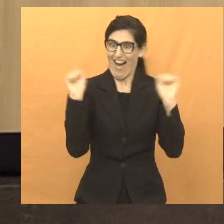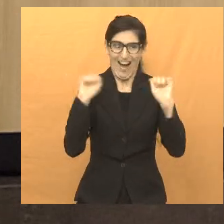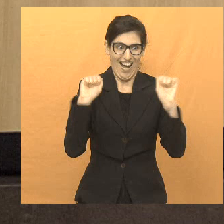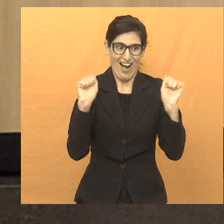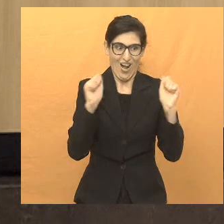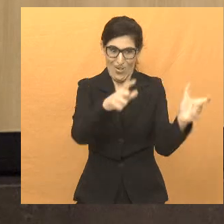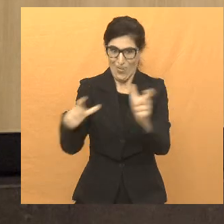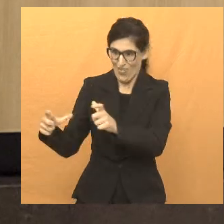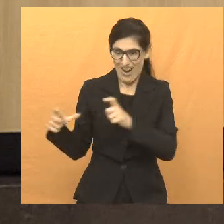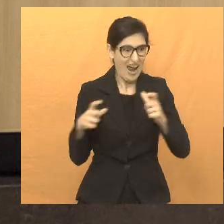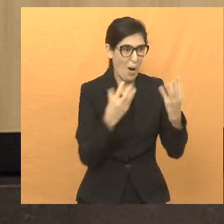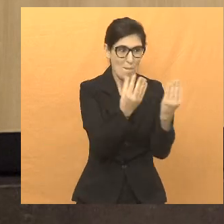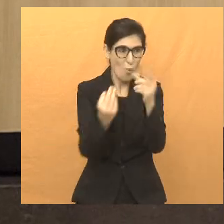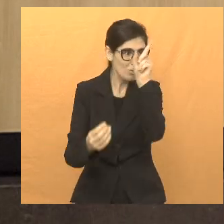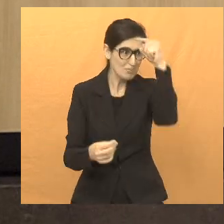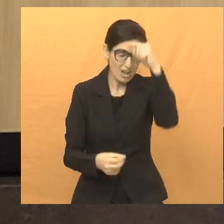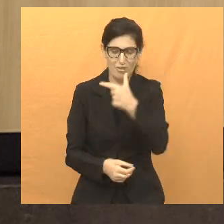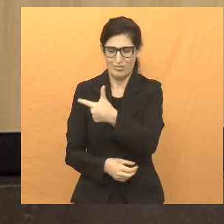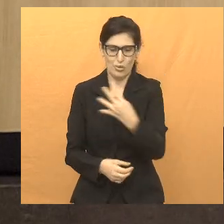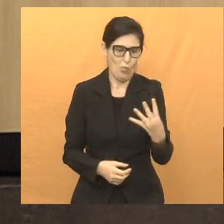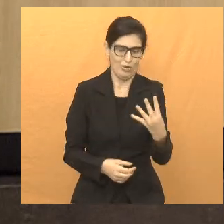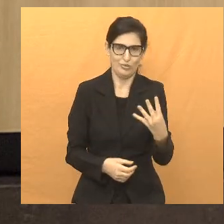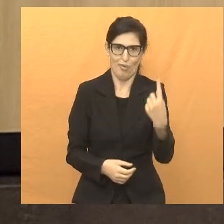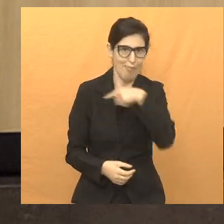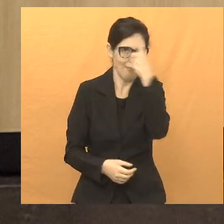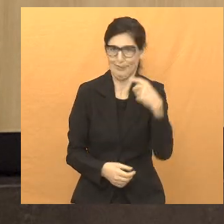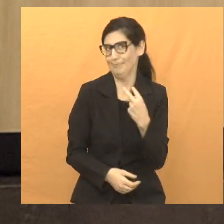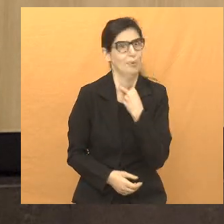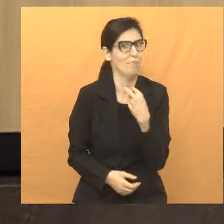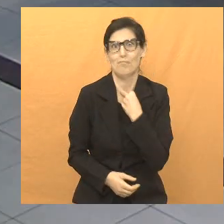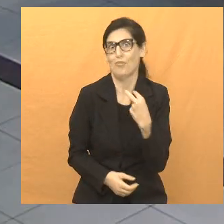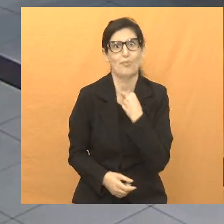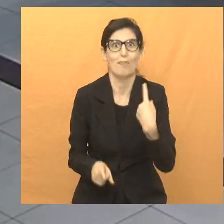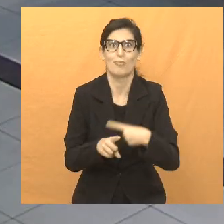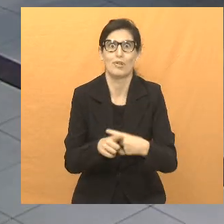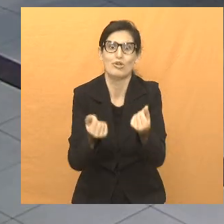né? E qual outra pergunta, Fernando?